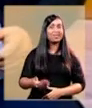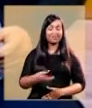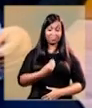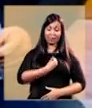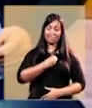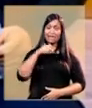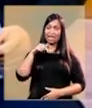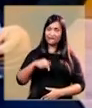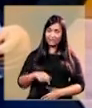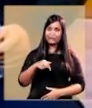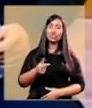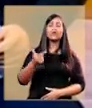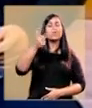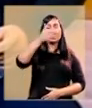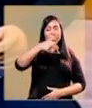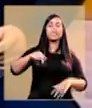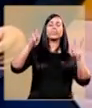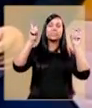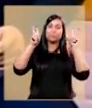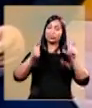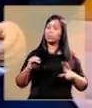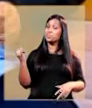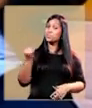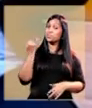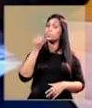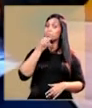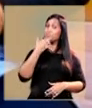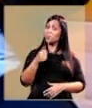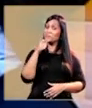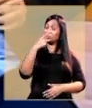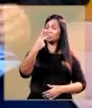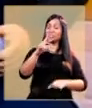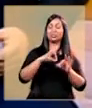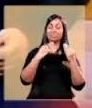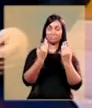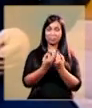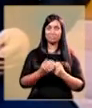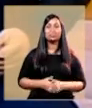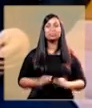vai estar aqui no Ponto de Vista com outro tema interessante para você e